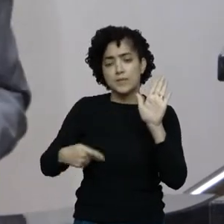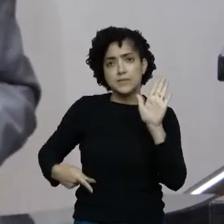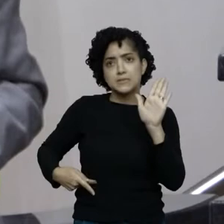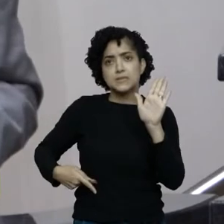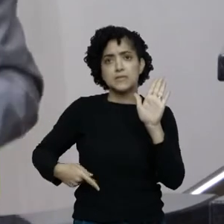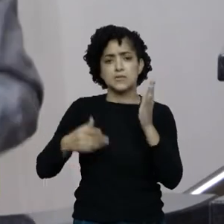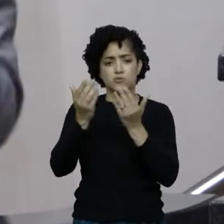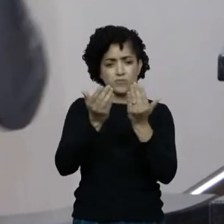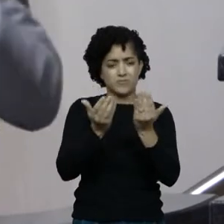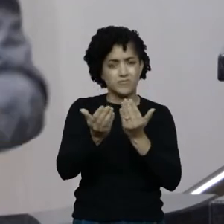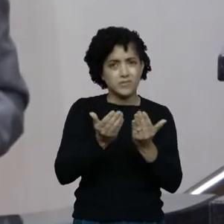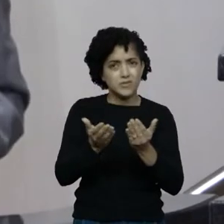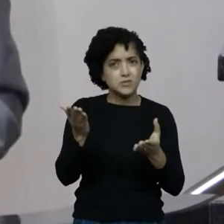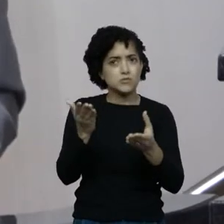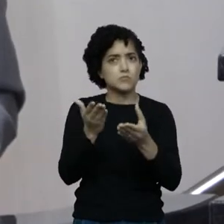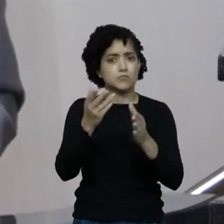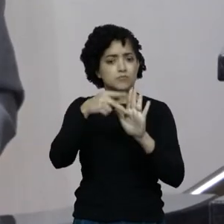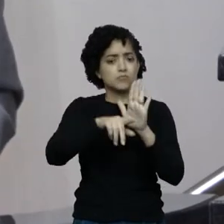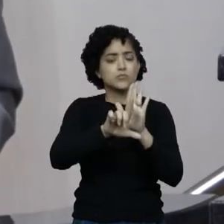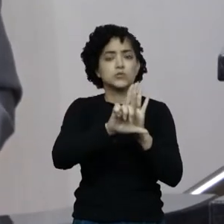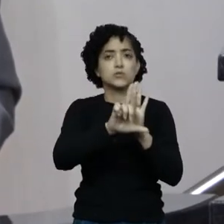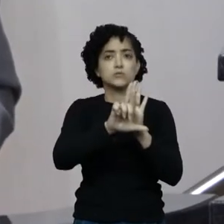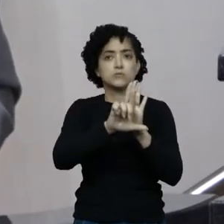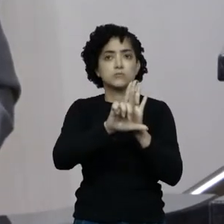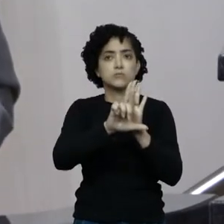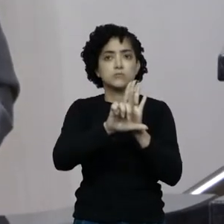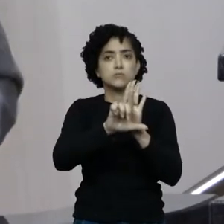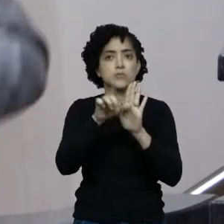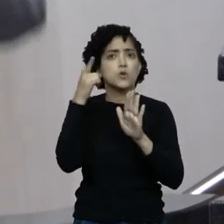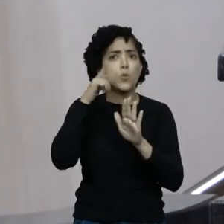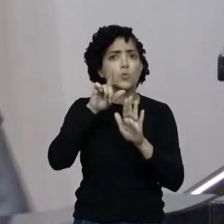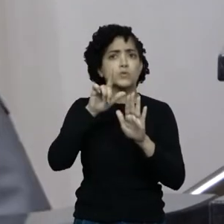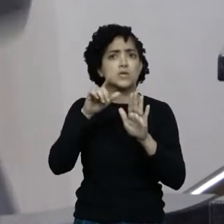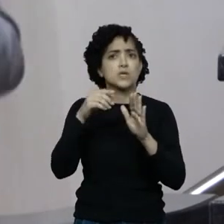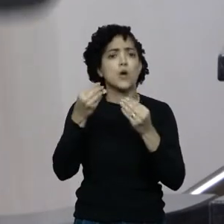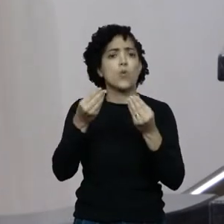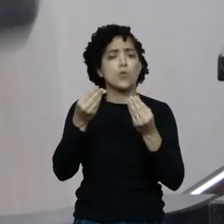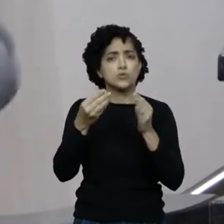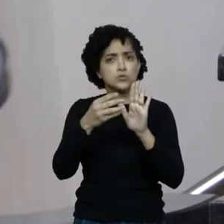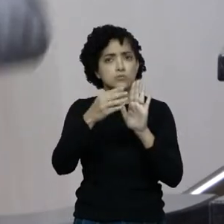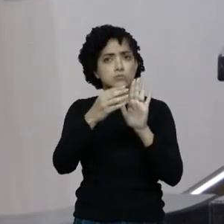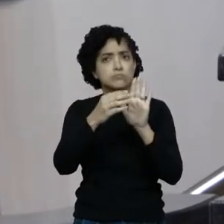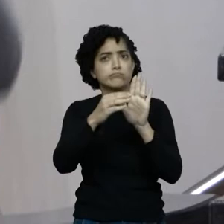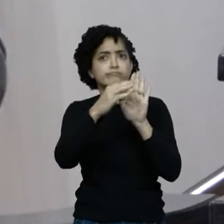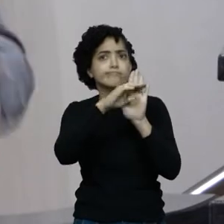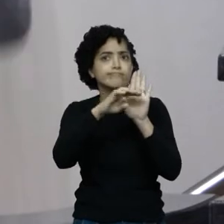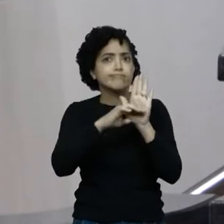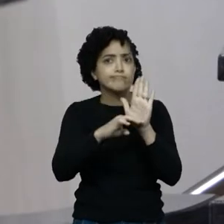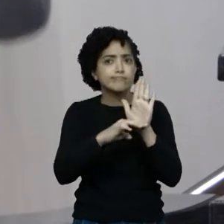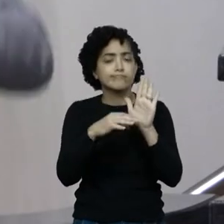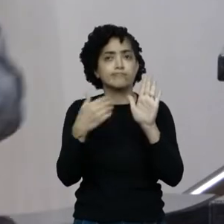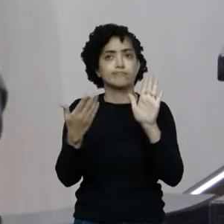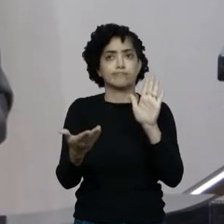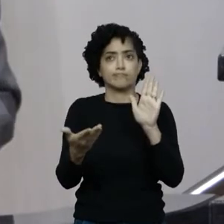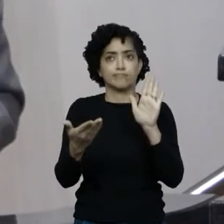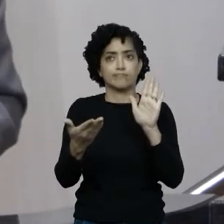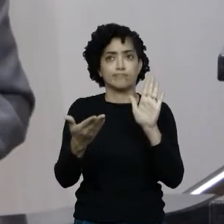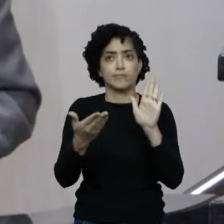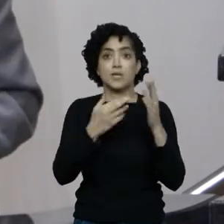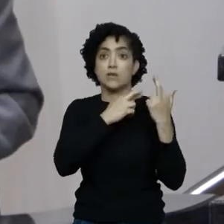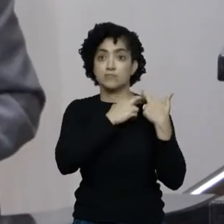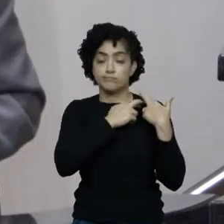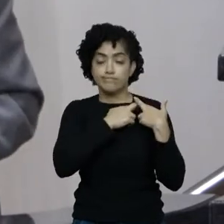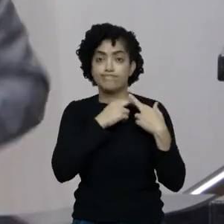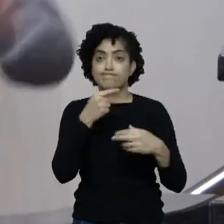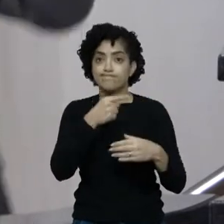concede visto de um processo do projeto de um deputado um e é provocativo a privativa do presidente de cada uma das comissões